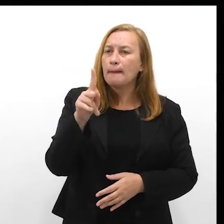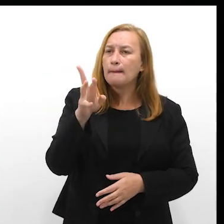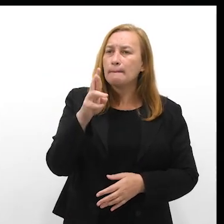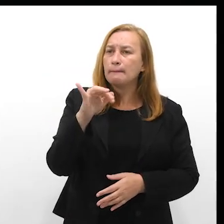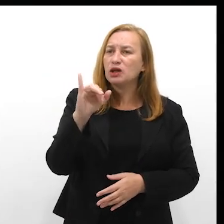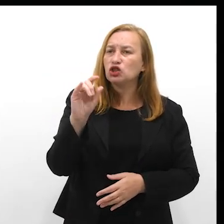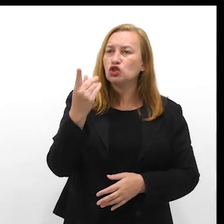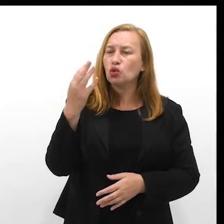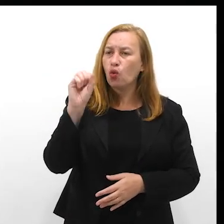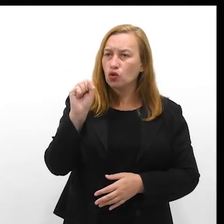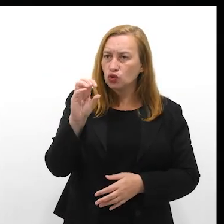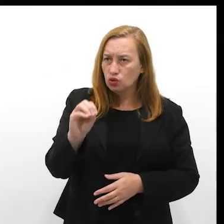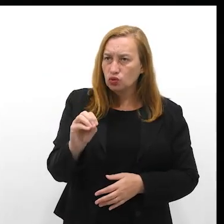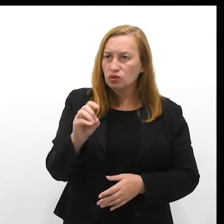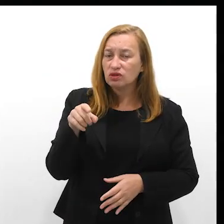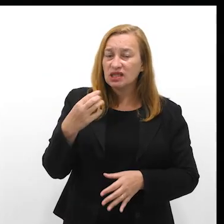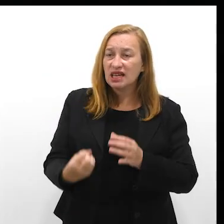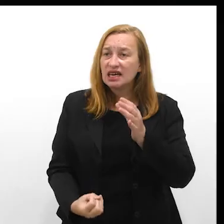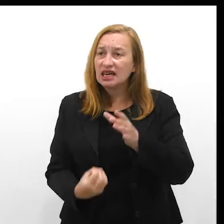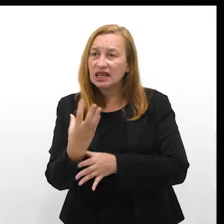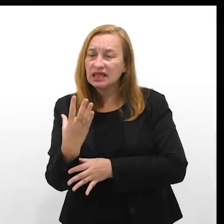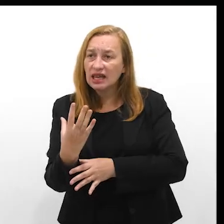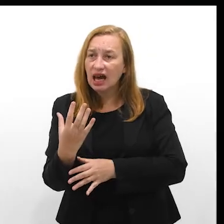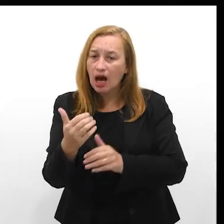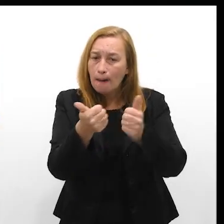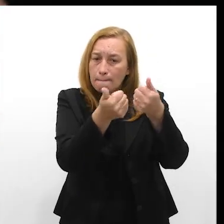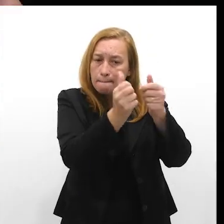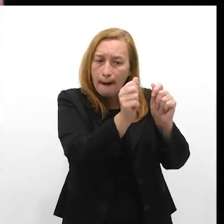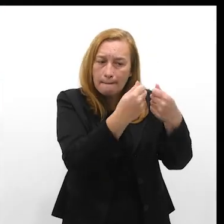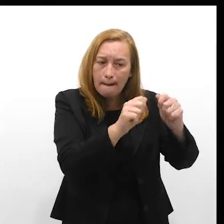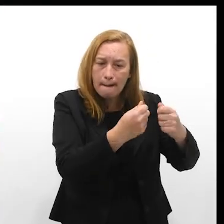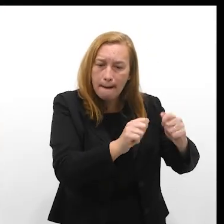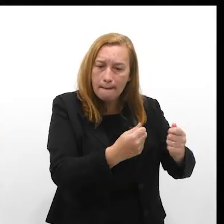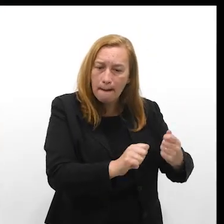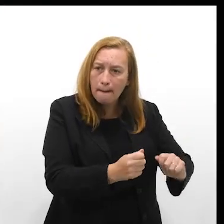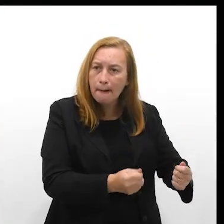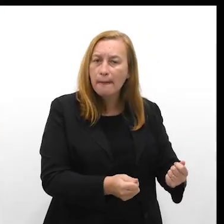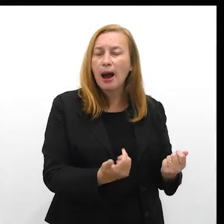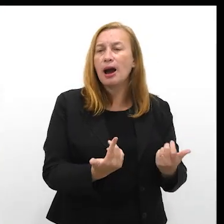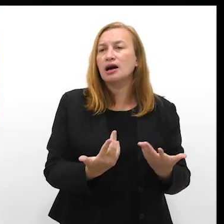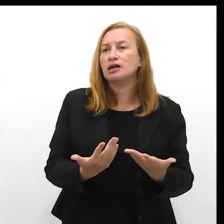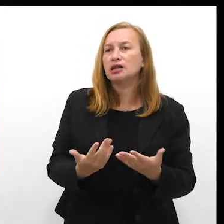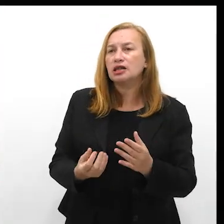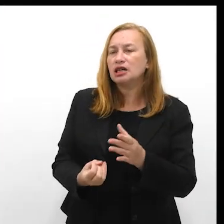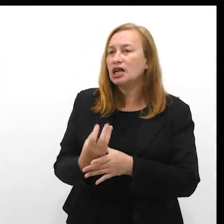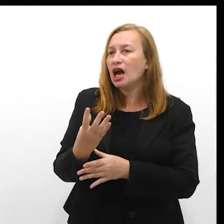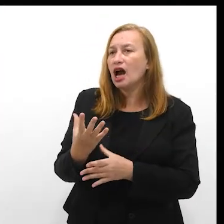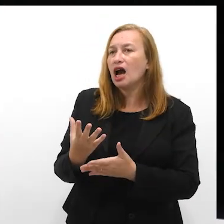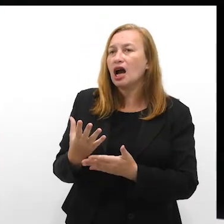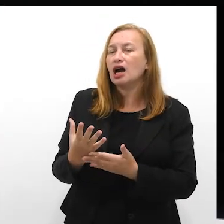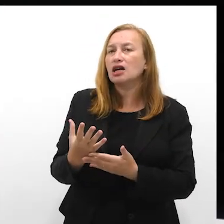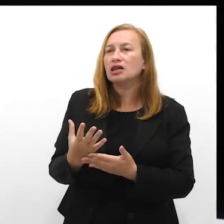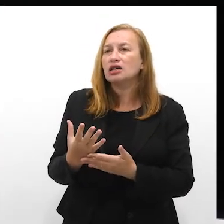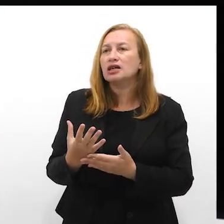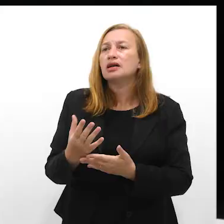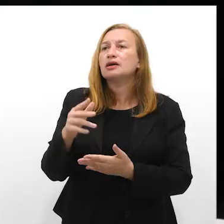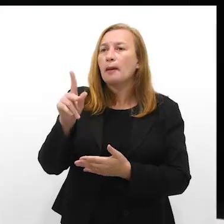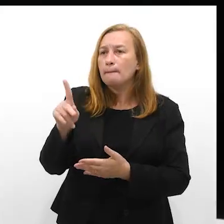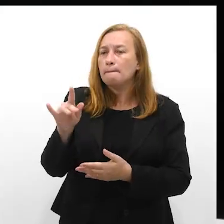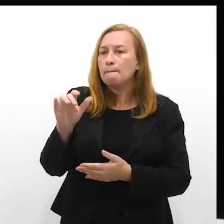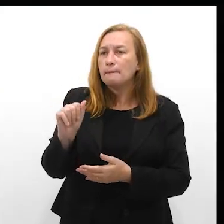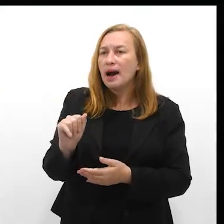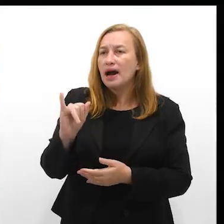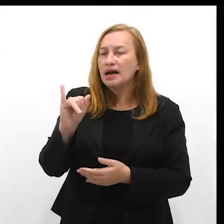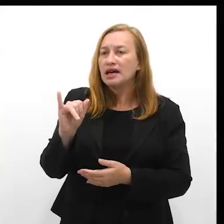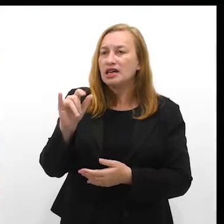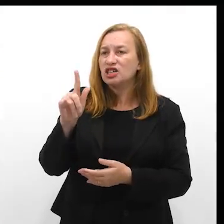você tinha a escola onde você ia criar os futuros escultores, os futuros aderecistas. Gente, isso é muito legal.